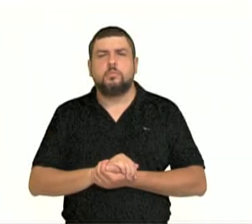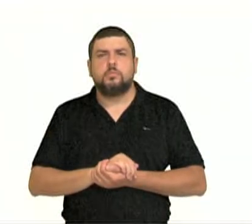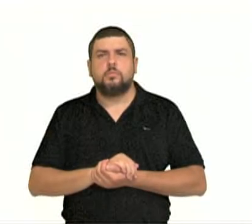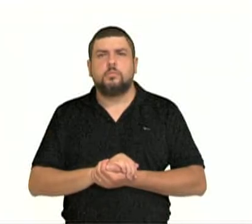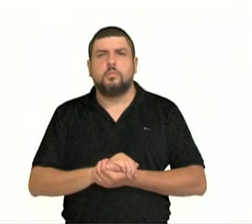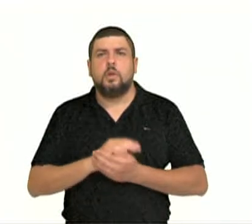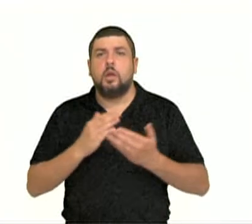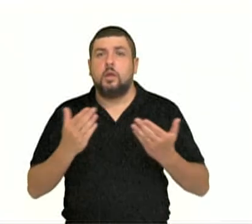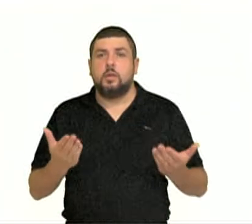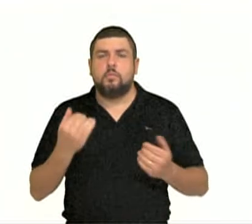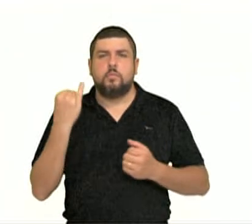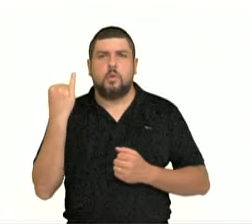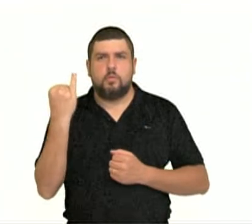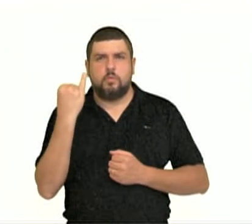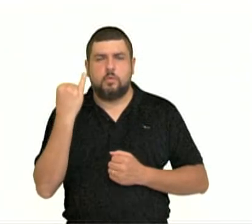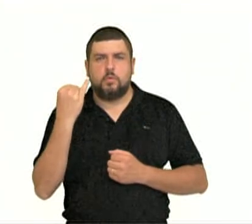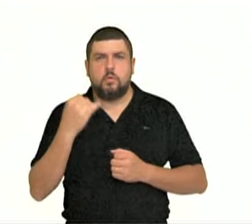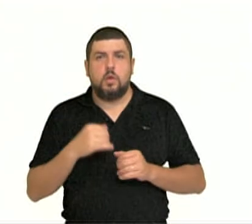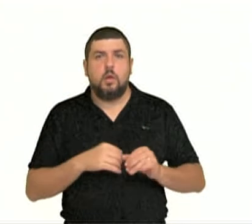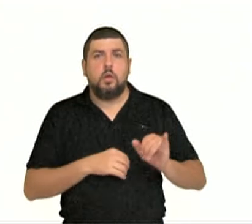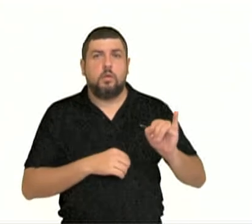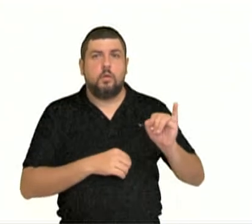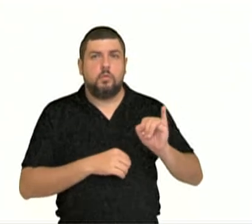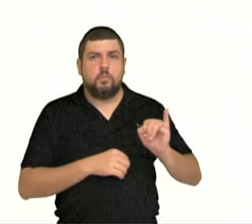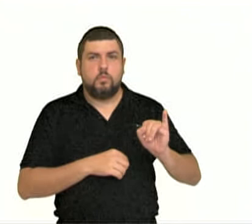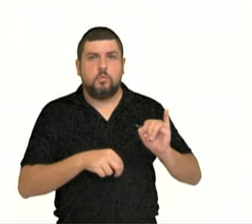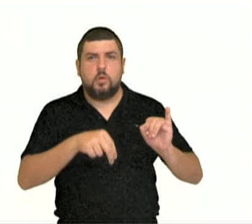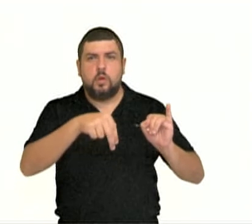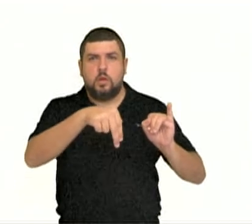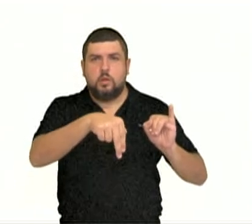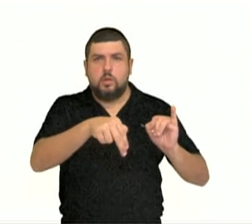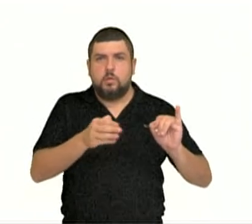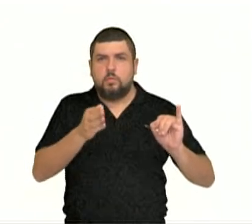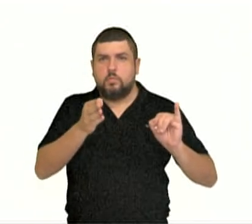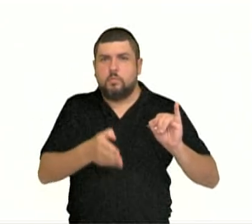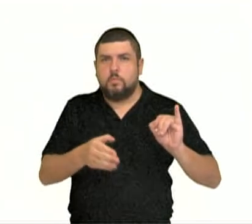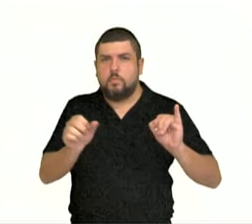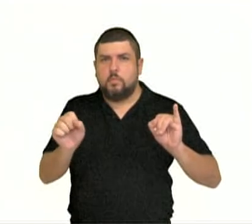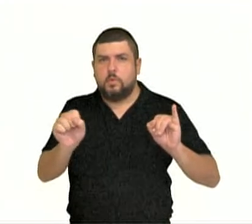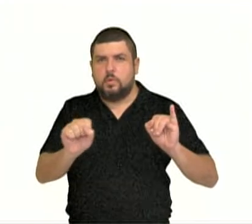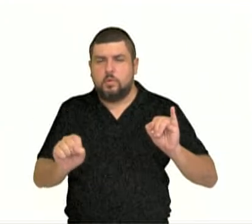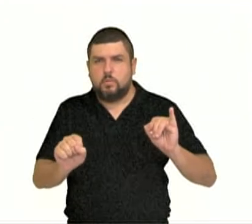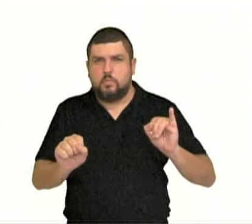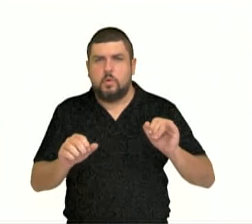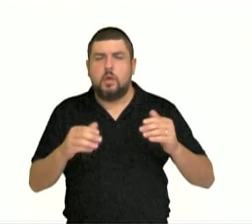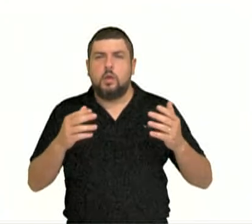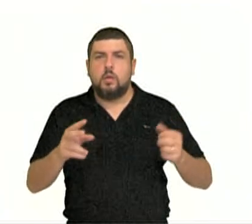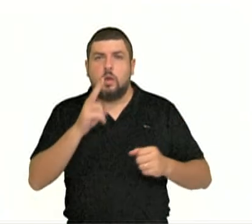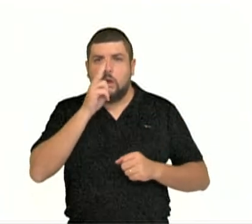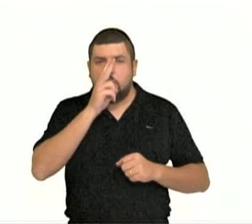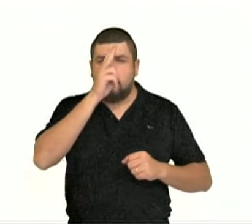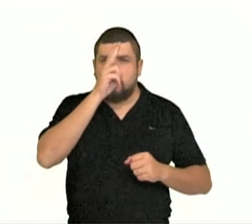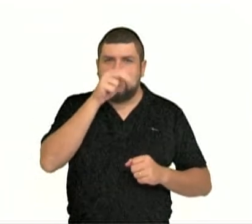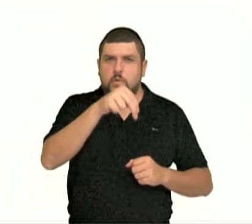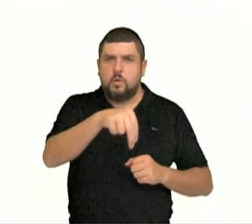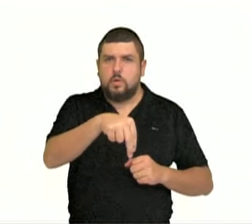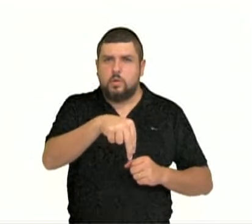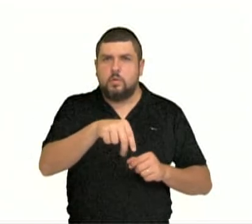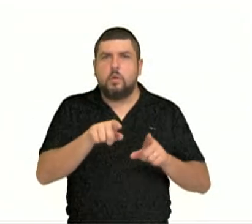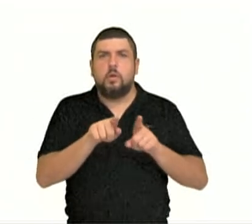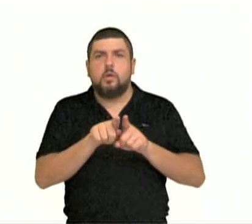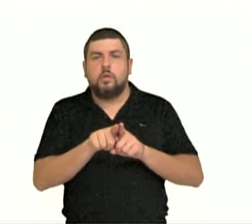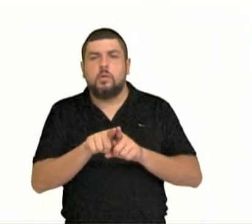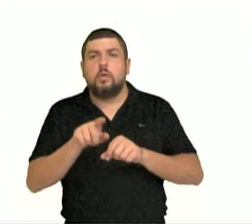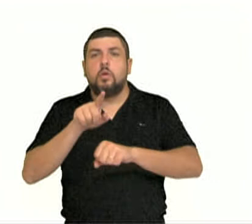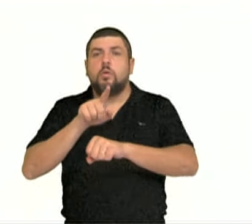importante, né? A unidade de impulso é Newton por segundo, como a gente conversou. Lembrando que a força deve estar em newtons e o tempo em segundos. Também podemos